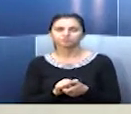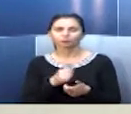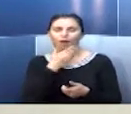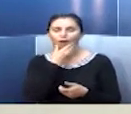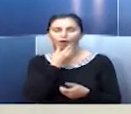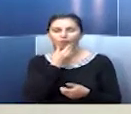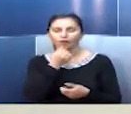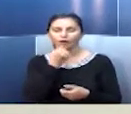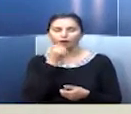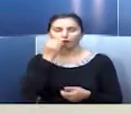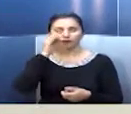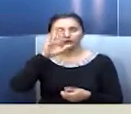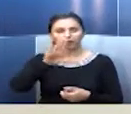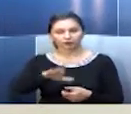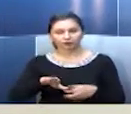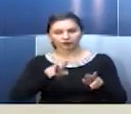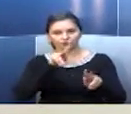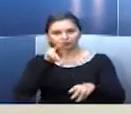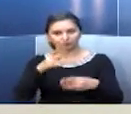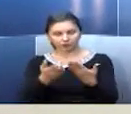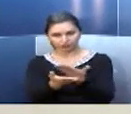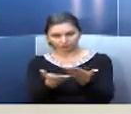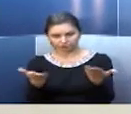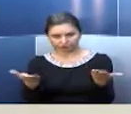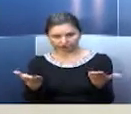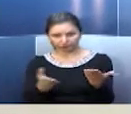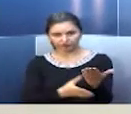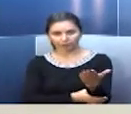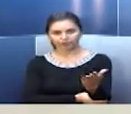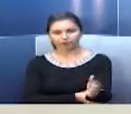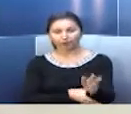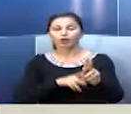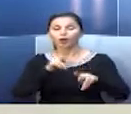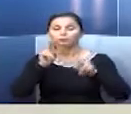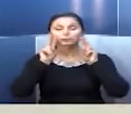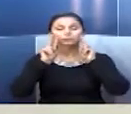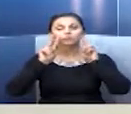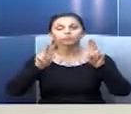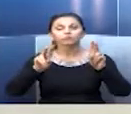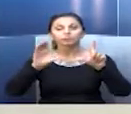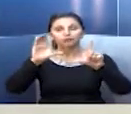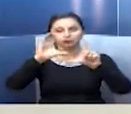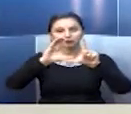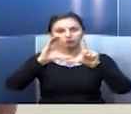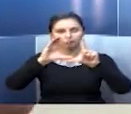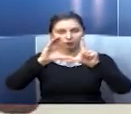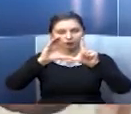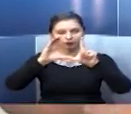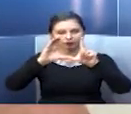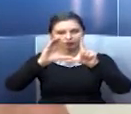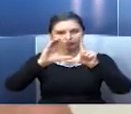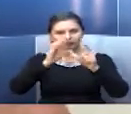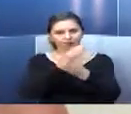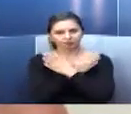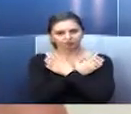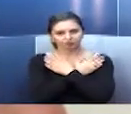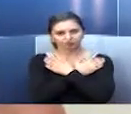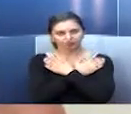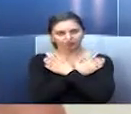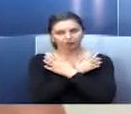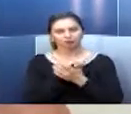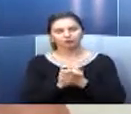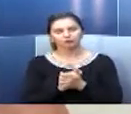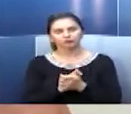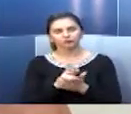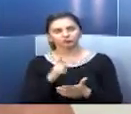Uma boa tarde ao público presente, quem nos vê também através de TV Câmara, abraçá-los.